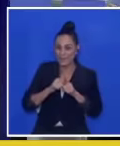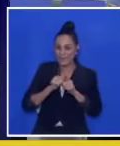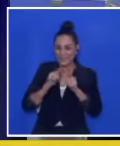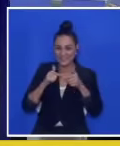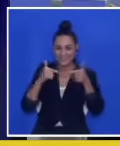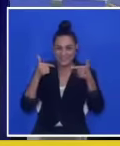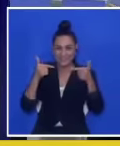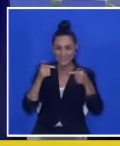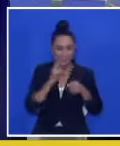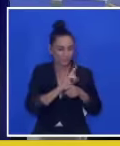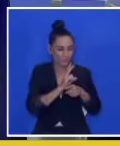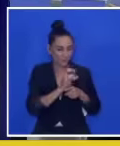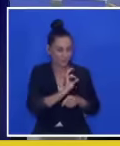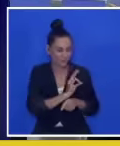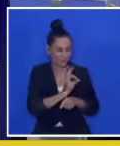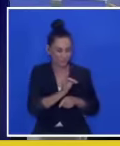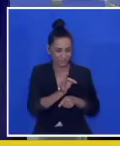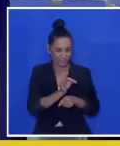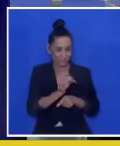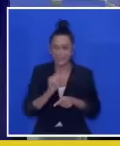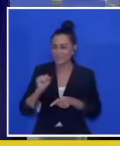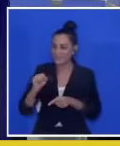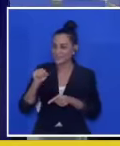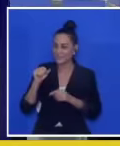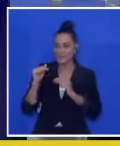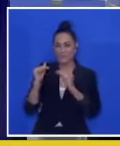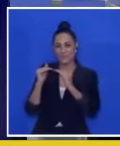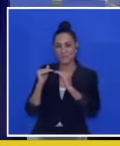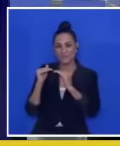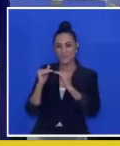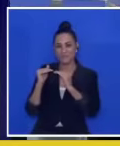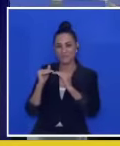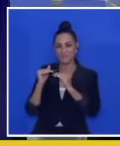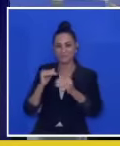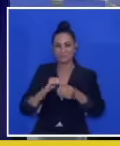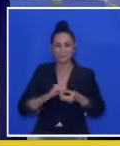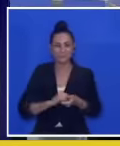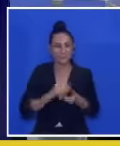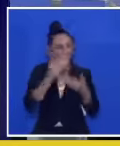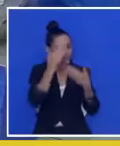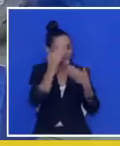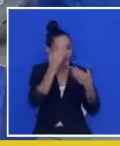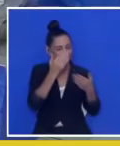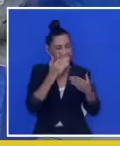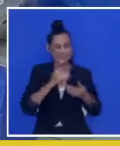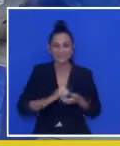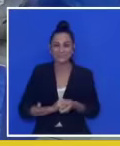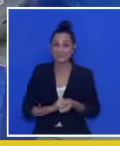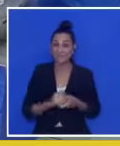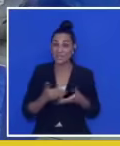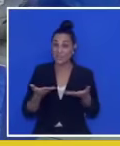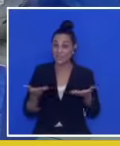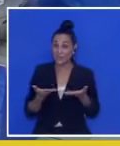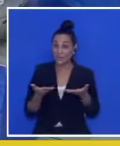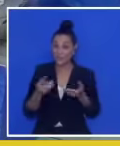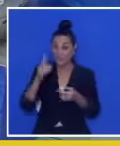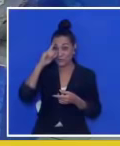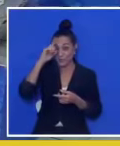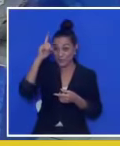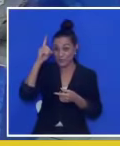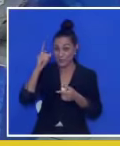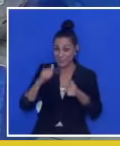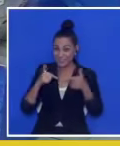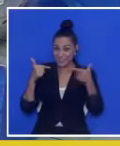sorte. Auditoras, confirmam? Sim, confirmo. Sim, confirmo. Obrigado. E aí, hoje foi o seu